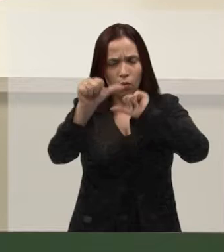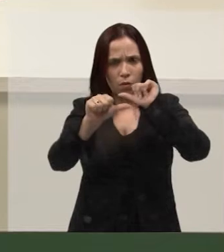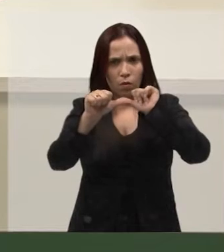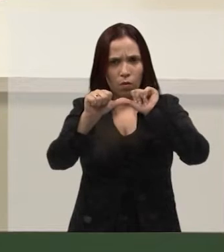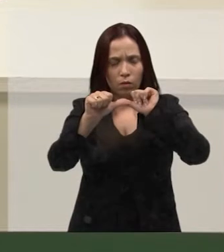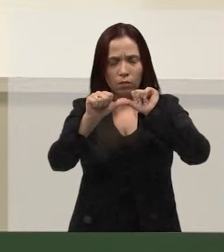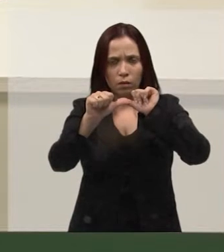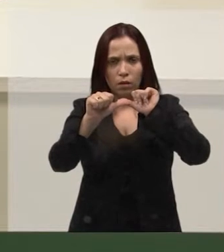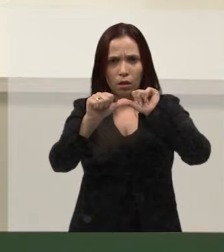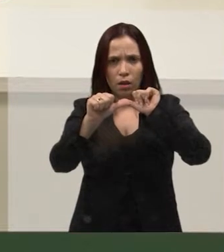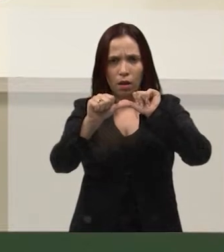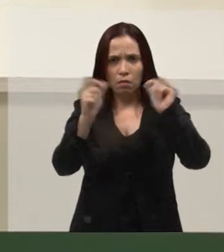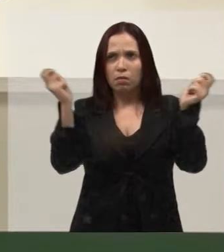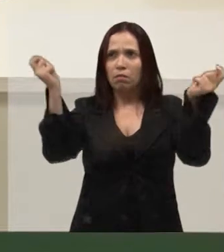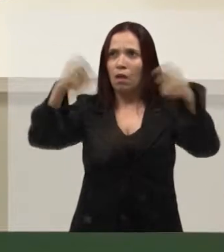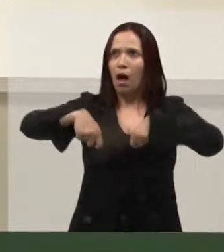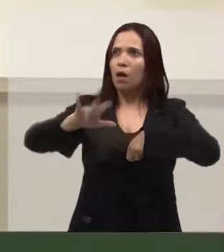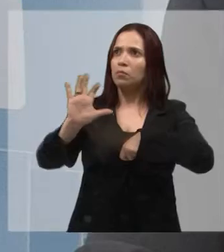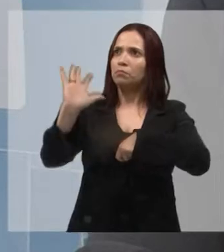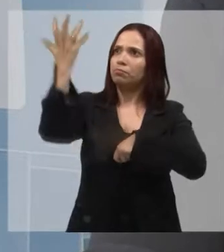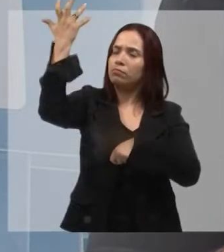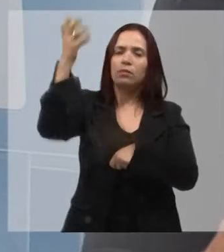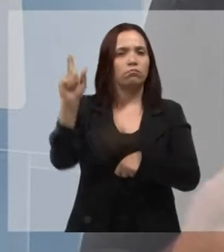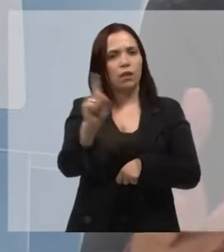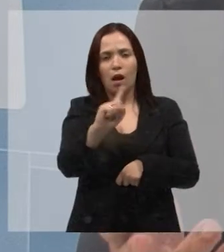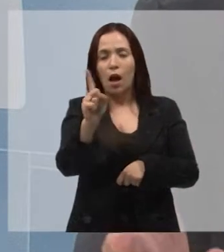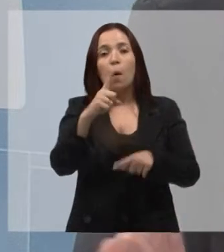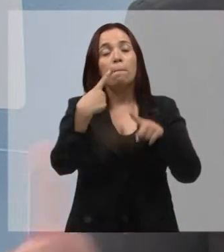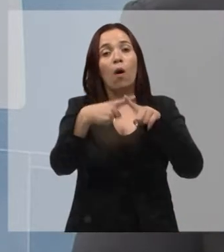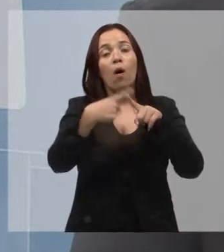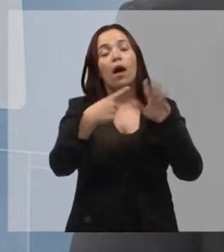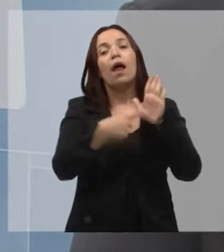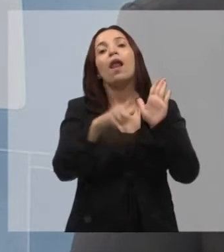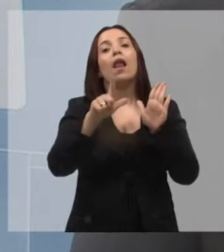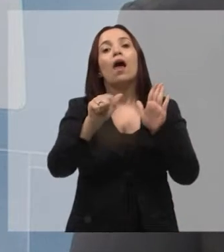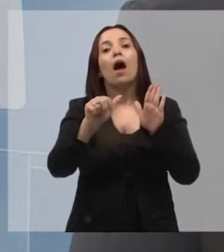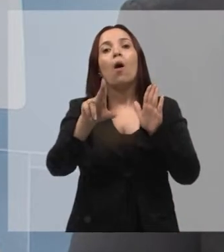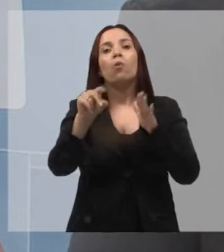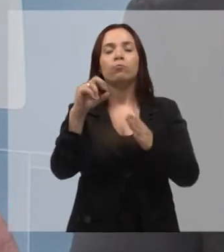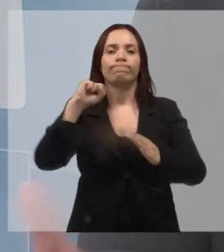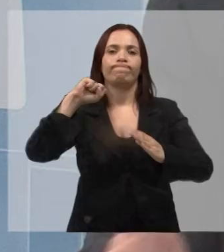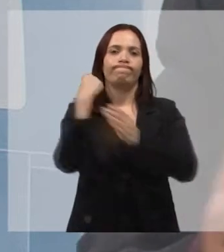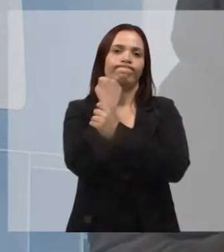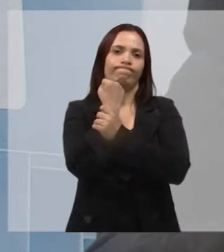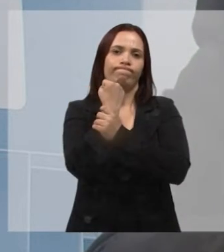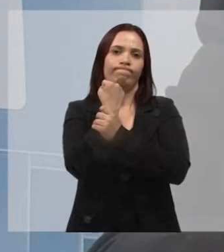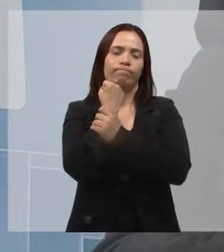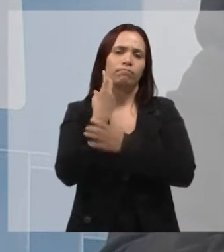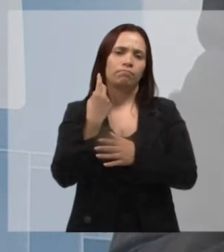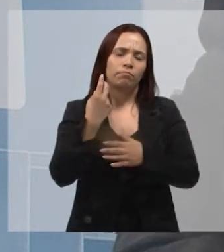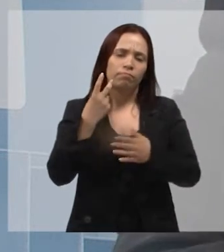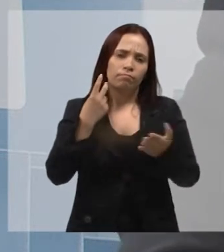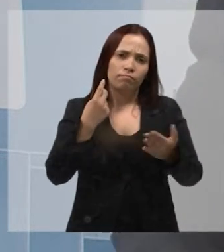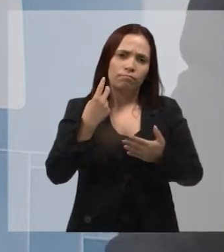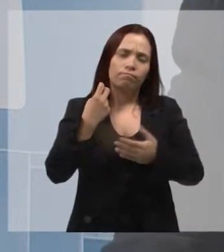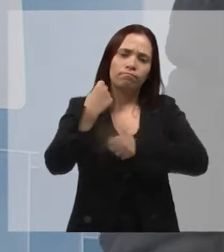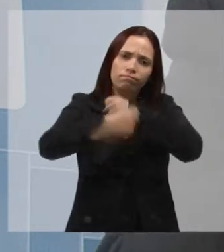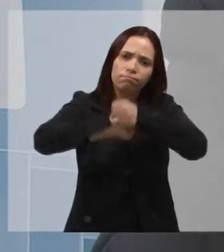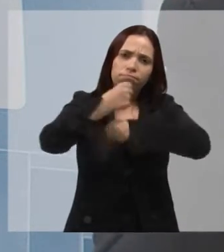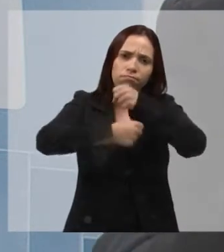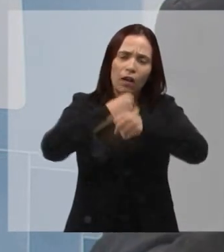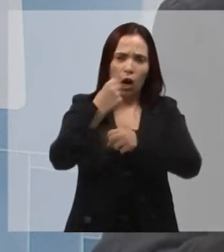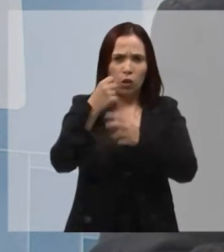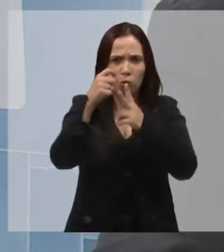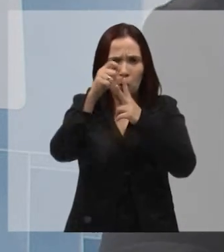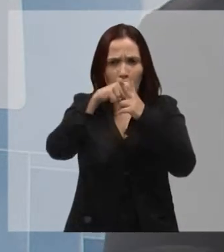laudo? Você acha que um laudo, uma avaliação não tem garantia de quantos dias? Então, se as coisas mudam